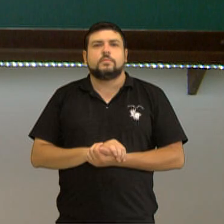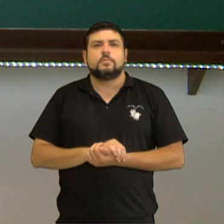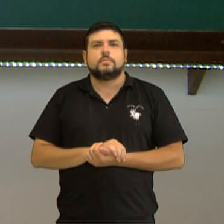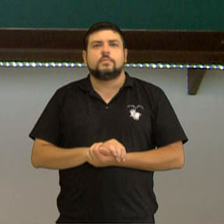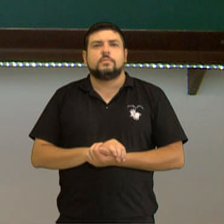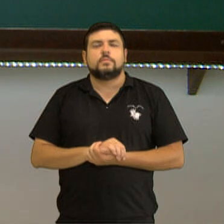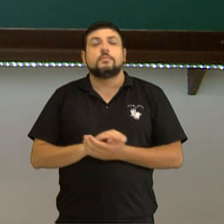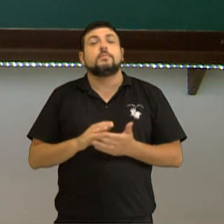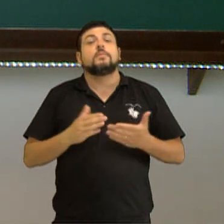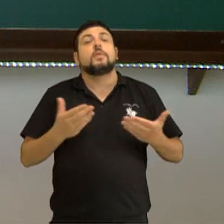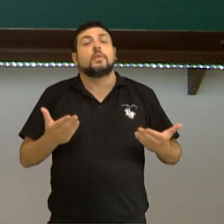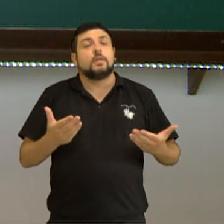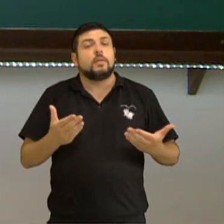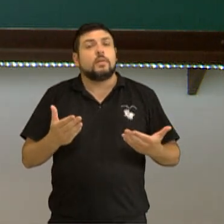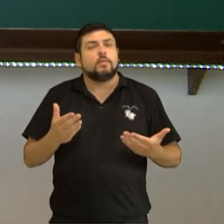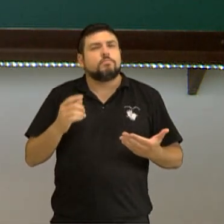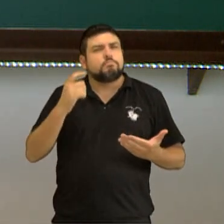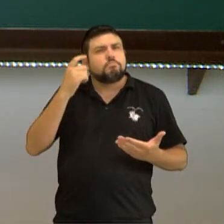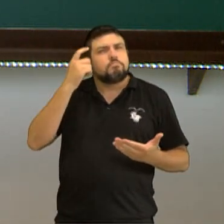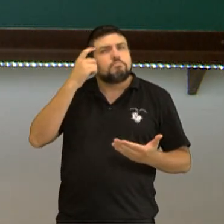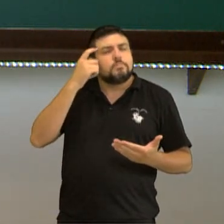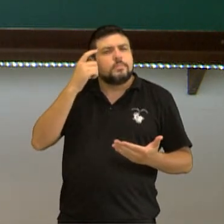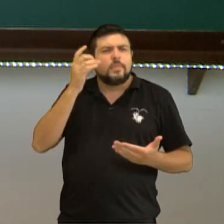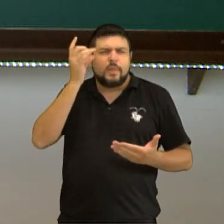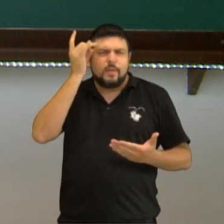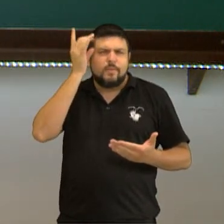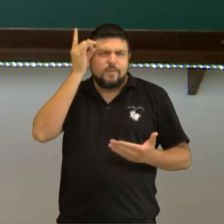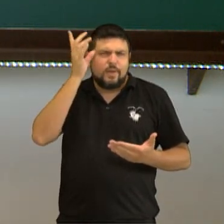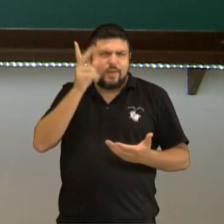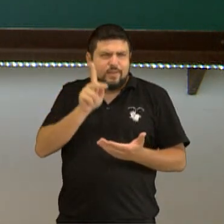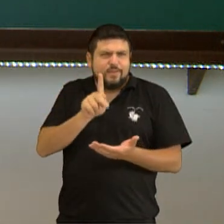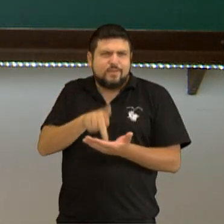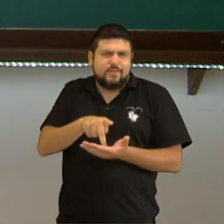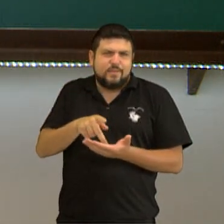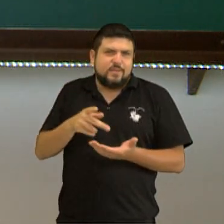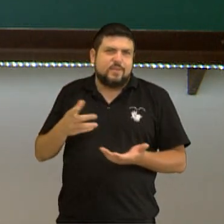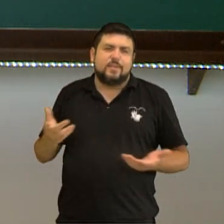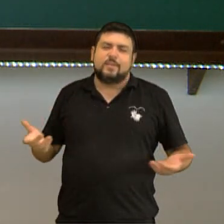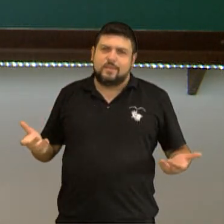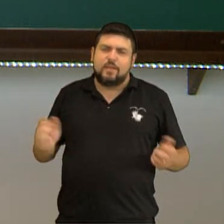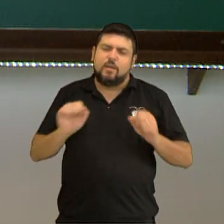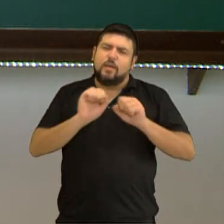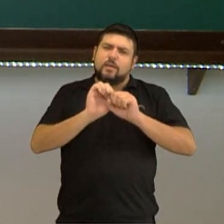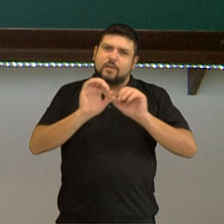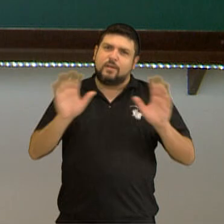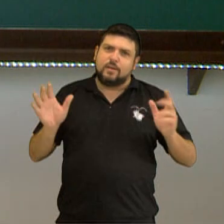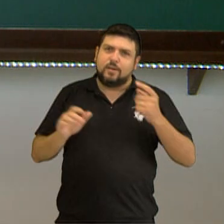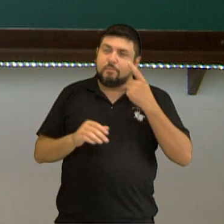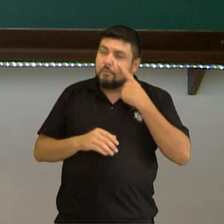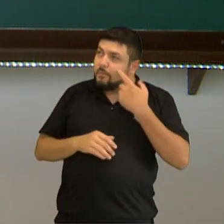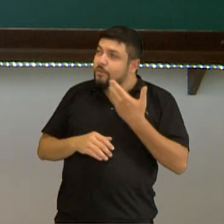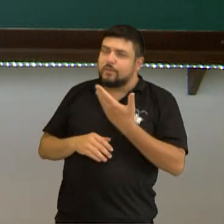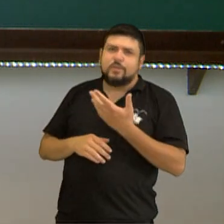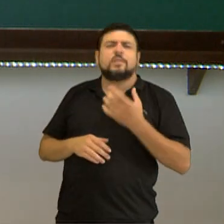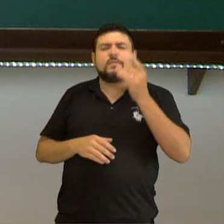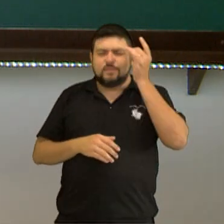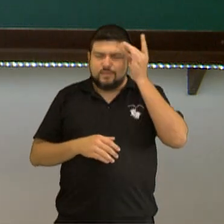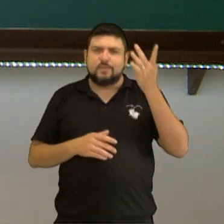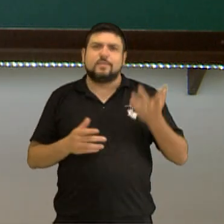E aí, pensaram? Estava muito fácil, não tinha nem muito o que pensar, né? Se vocês prestaram atenção no que eu disse até o momento.